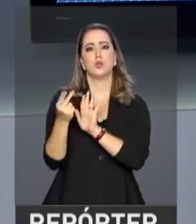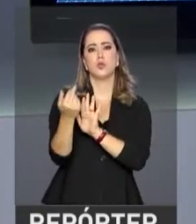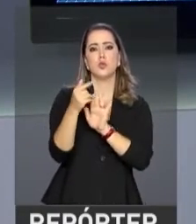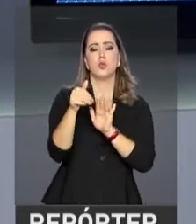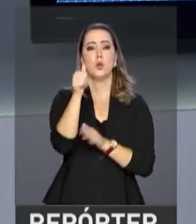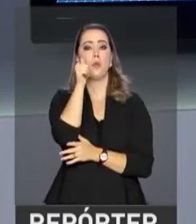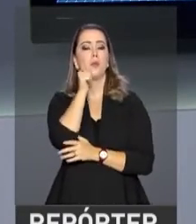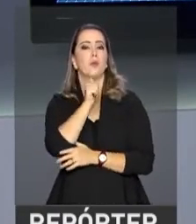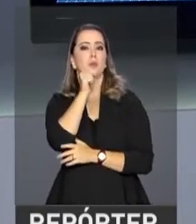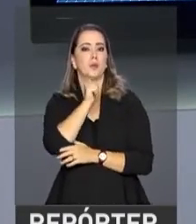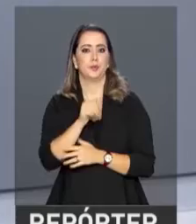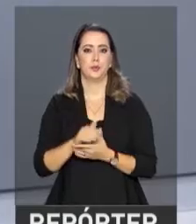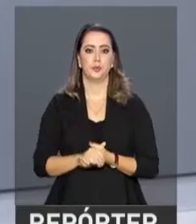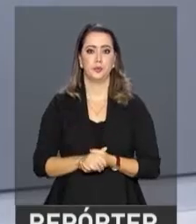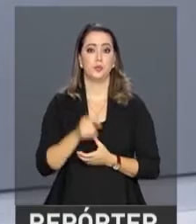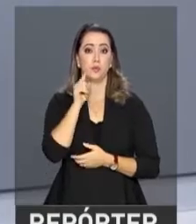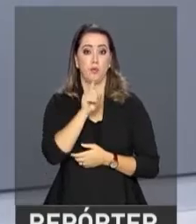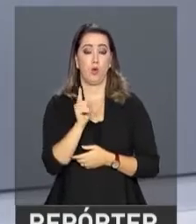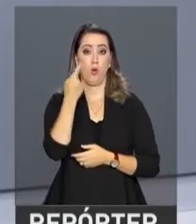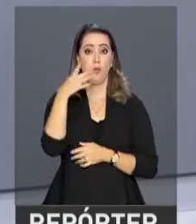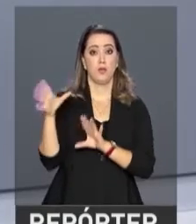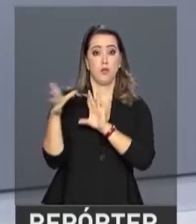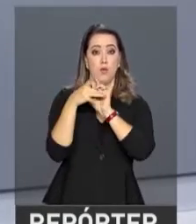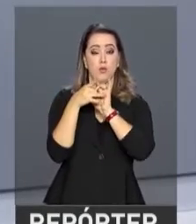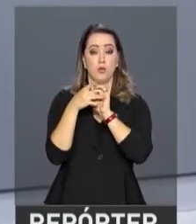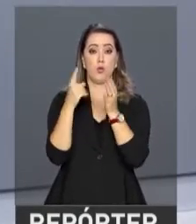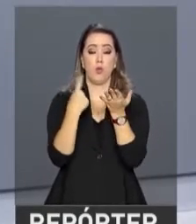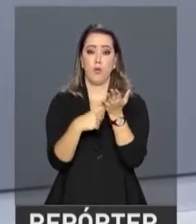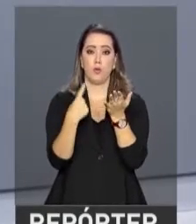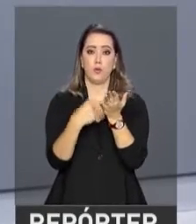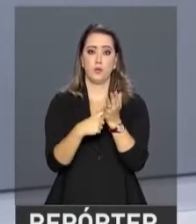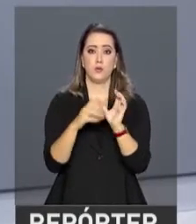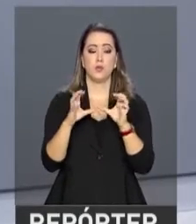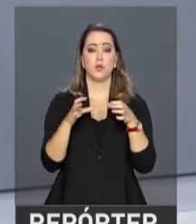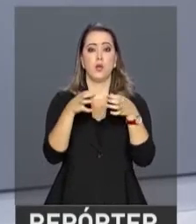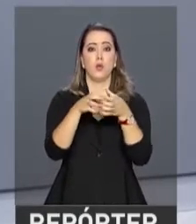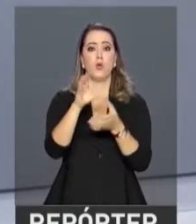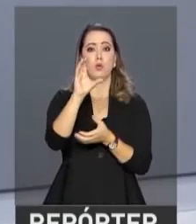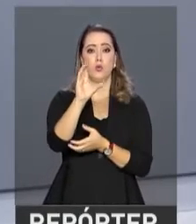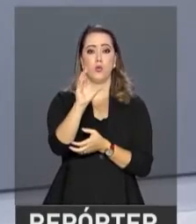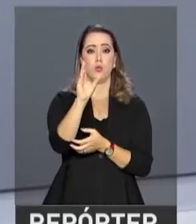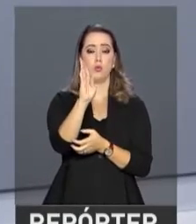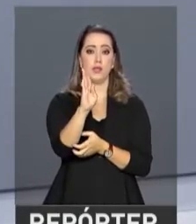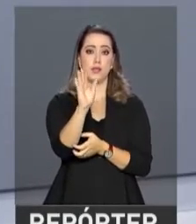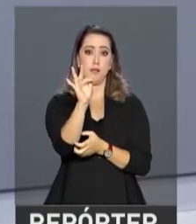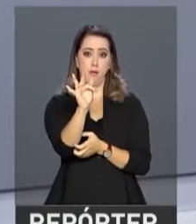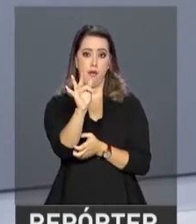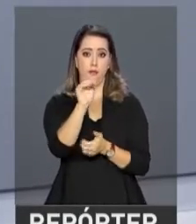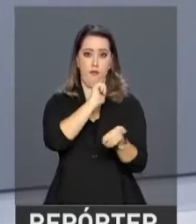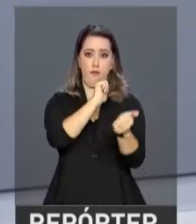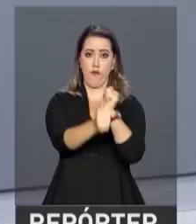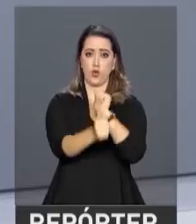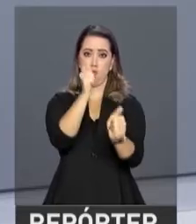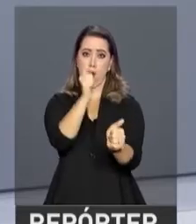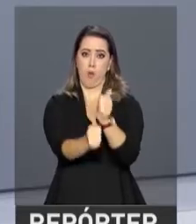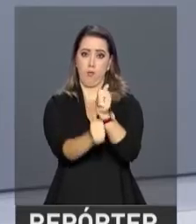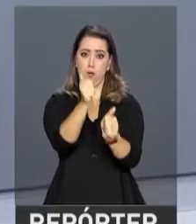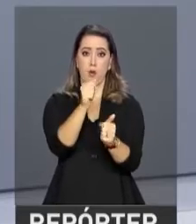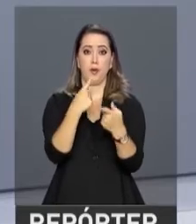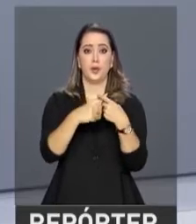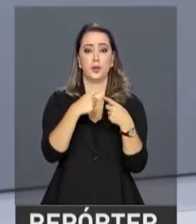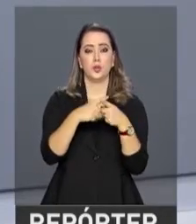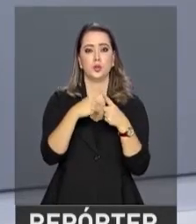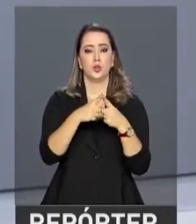para o sexo feminino uma das parcerias formadas é com a confederação brasileira de futebol cbf já que os casos